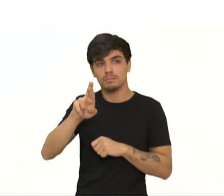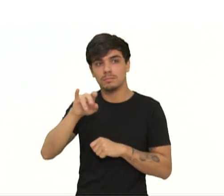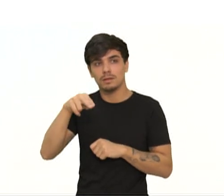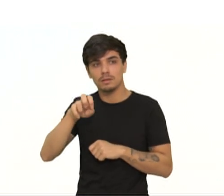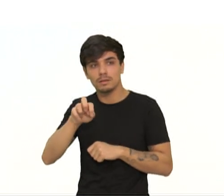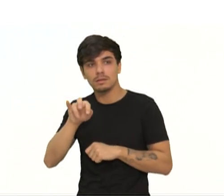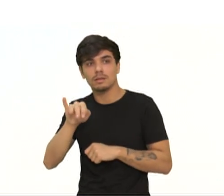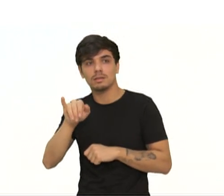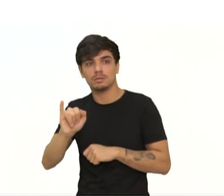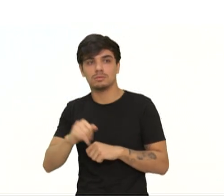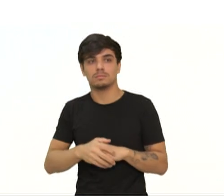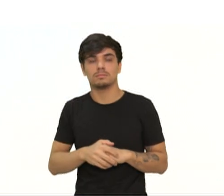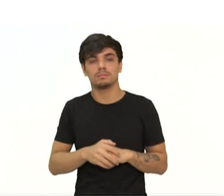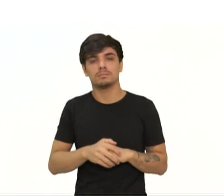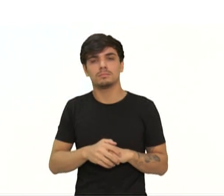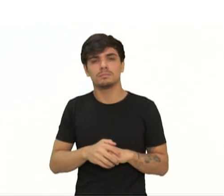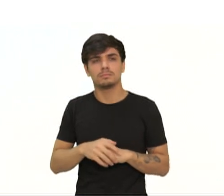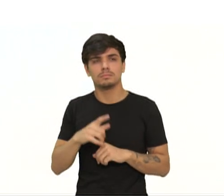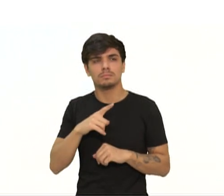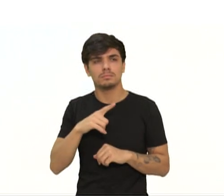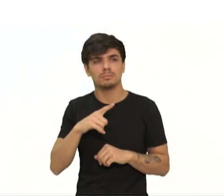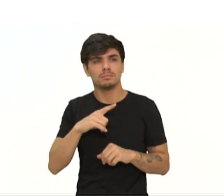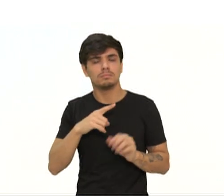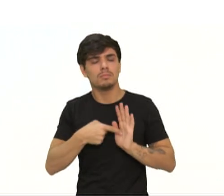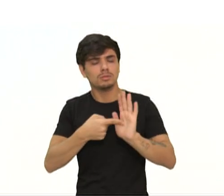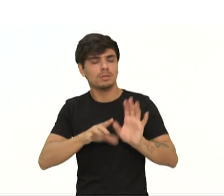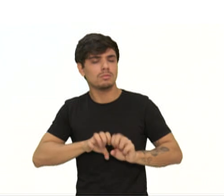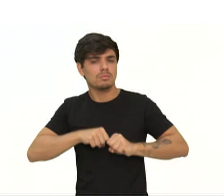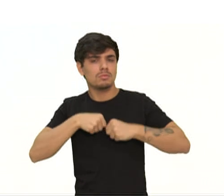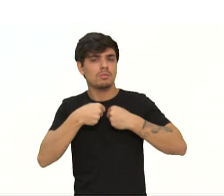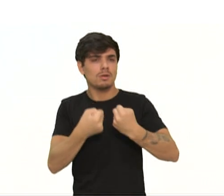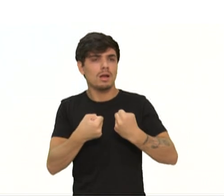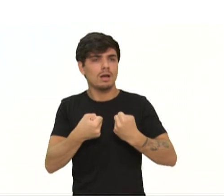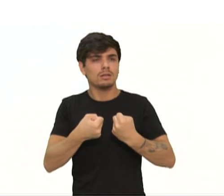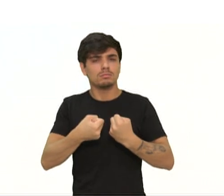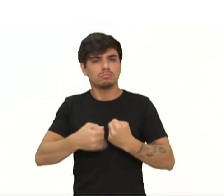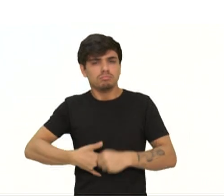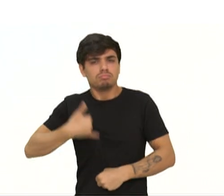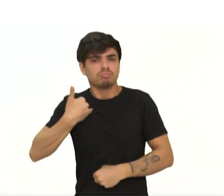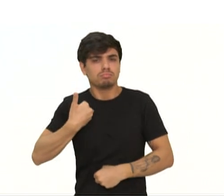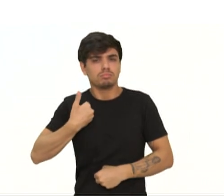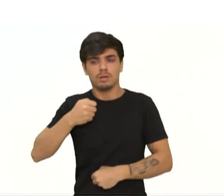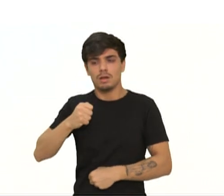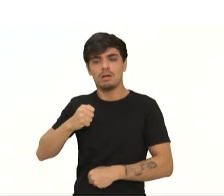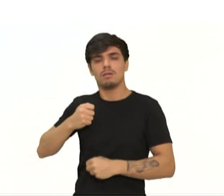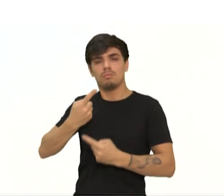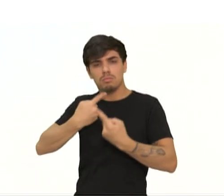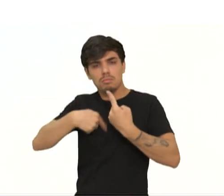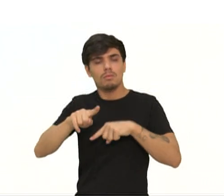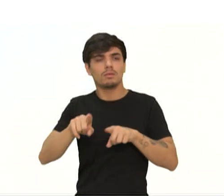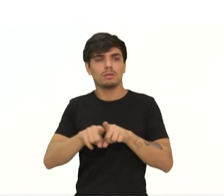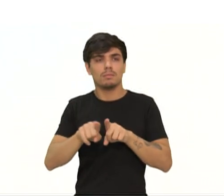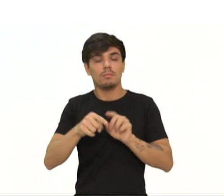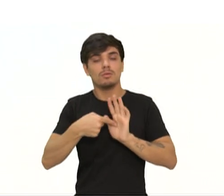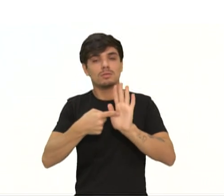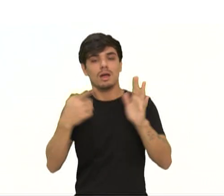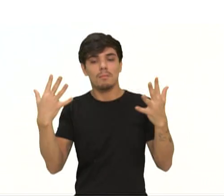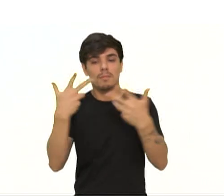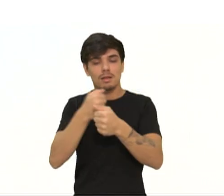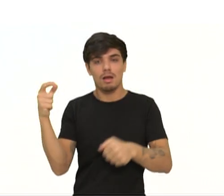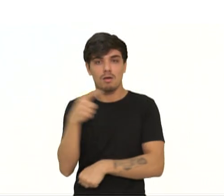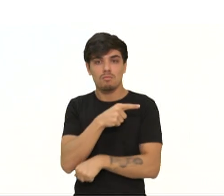visuais para mostrarem a coragem, a audácia e revolta para comemorar uma nova beleza, a beleza da velocidade.